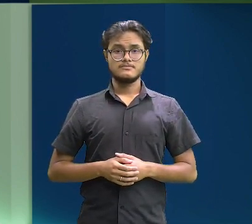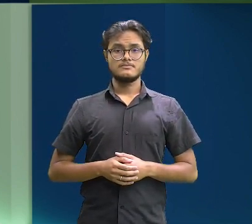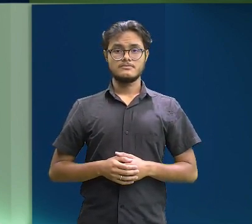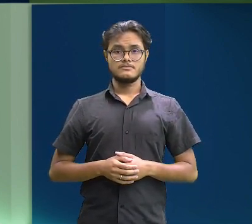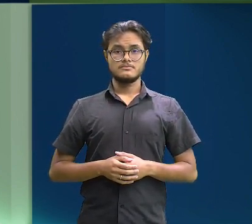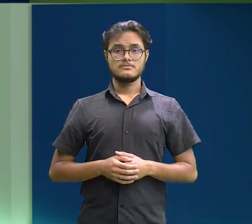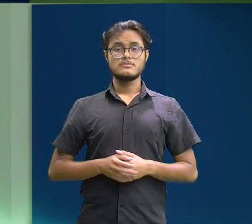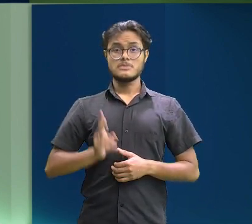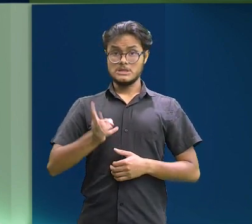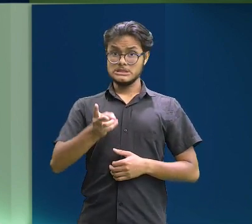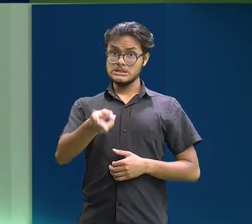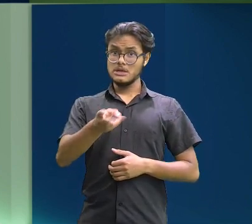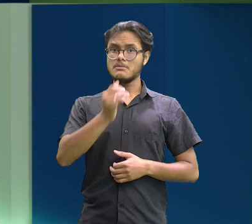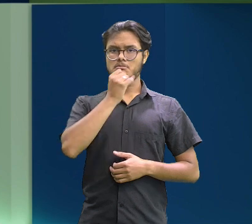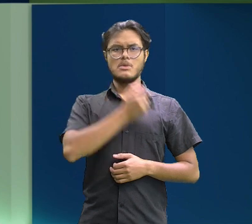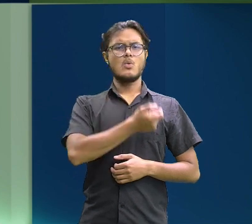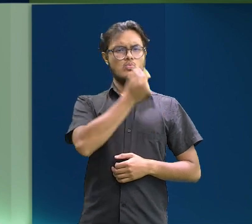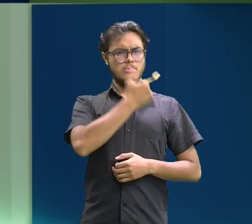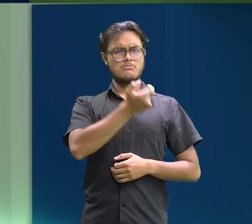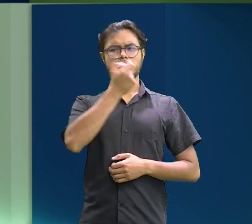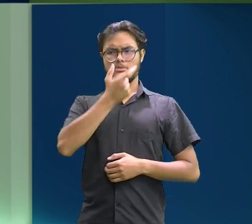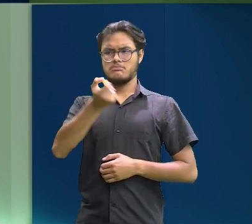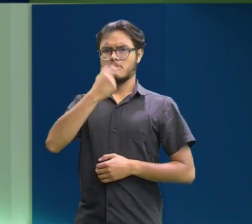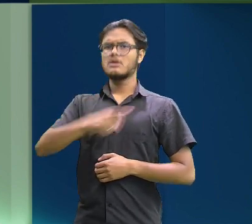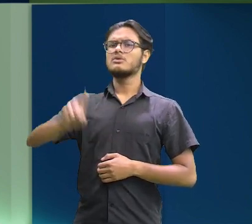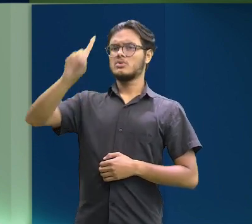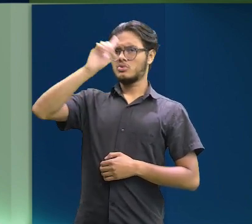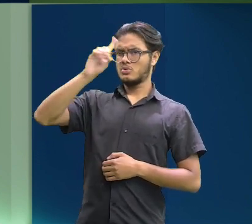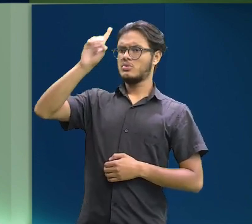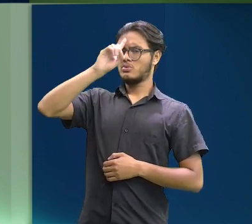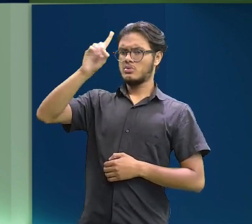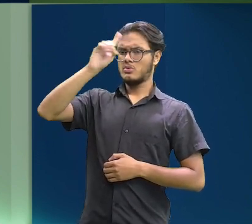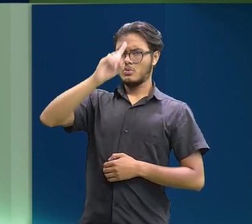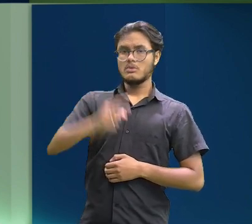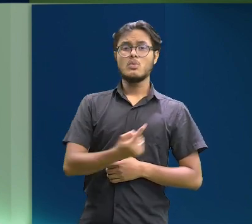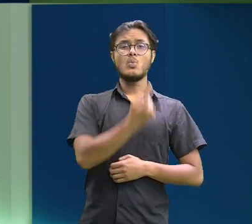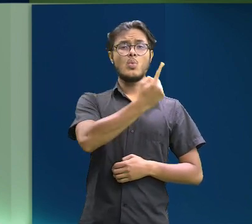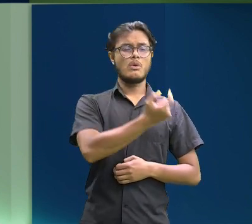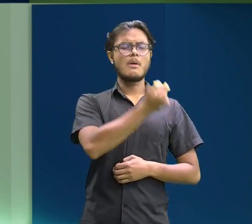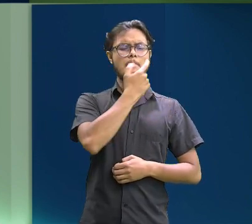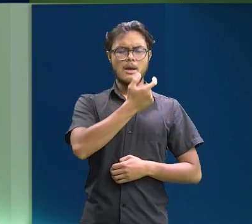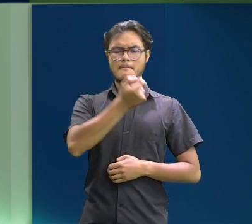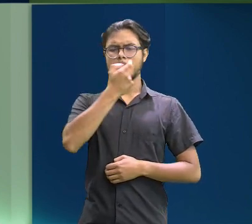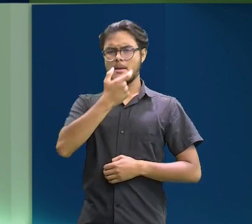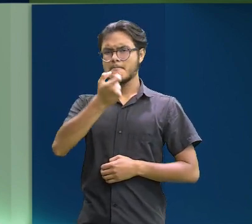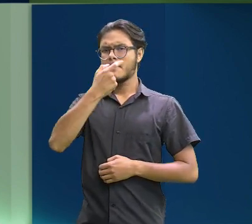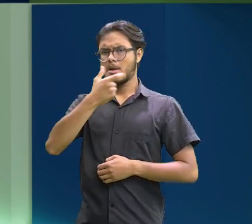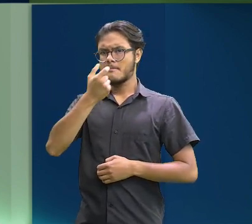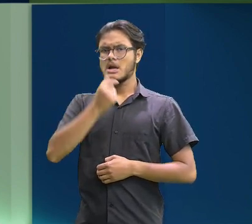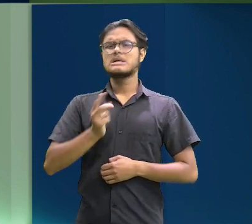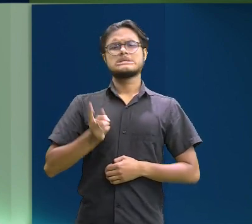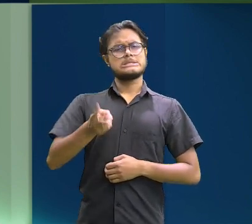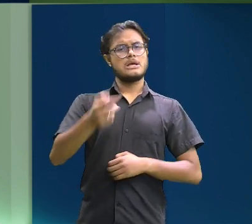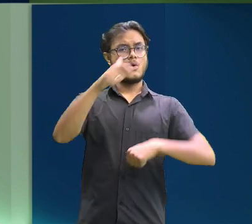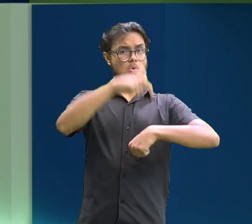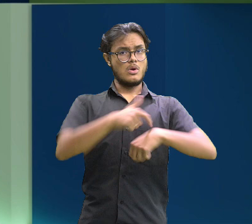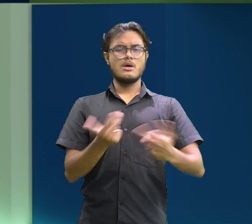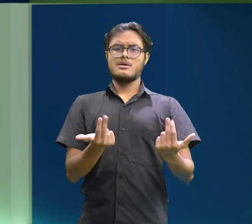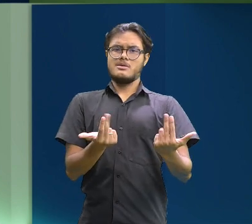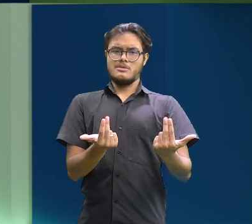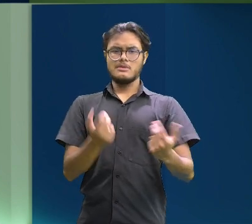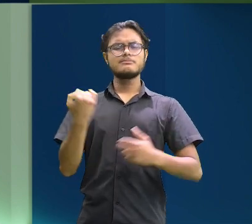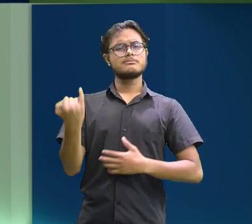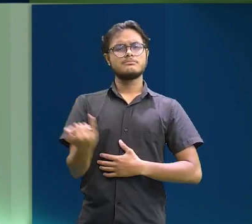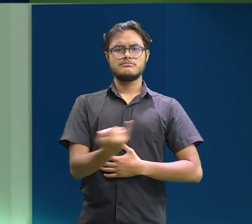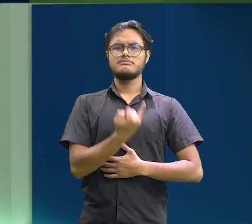regular. Ou seja, é recomendado que seja tomada uma pílula por dia, sempre no mesmo horário, e isso é de